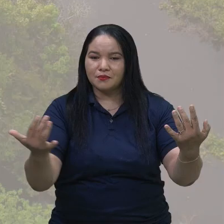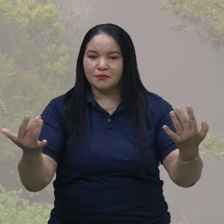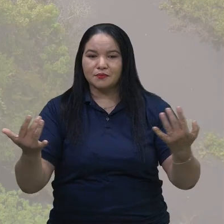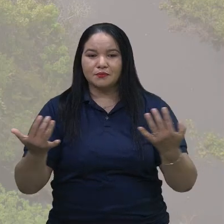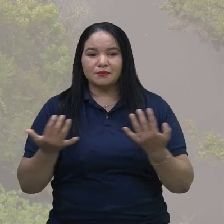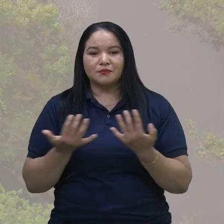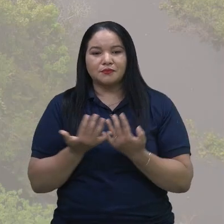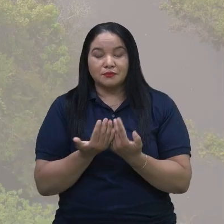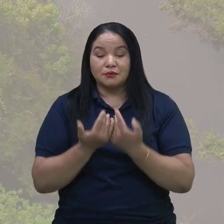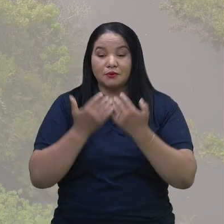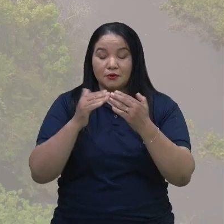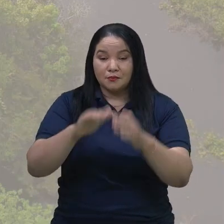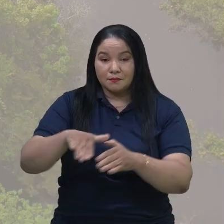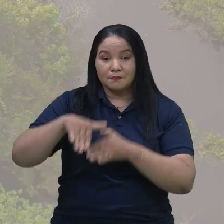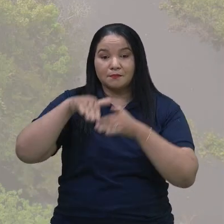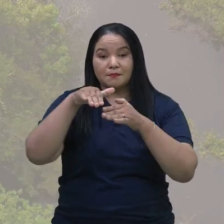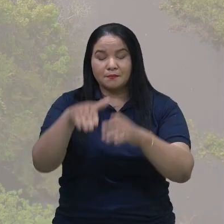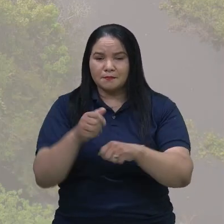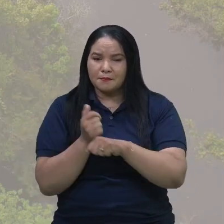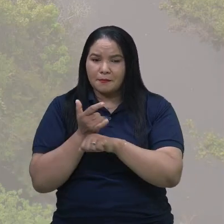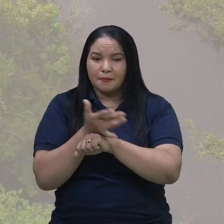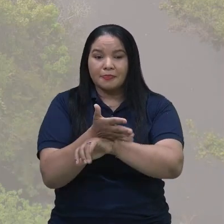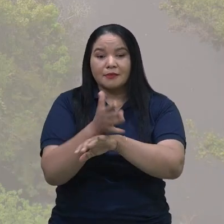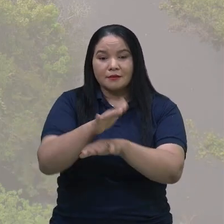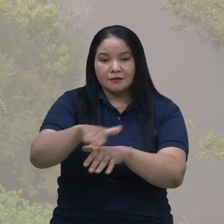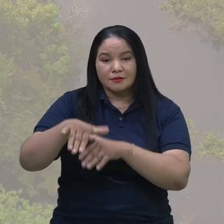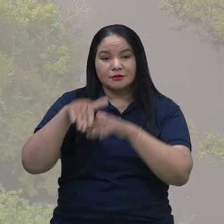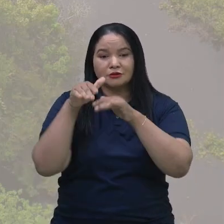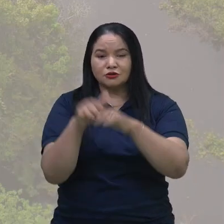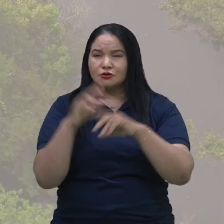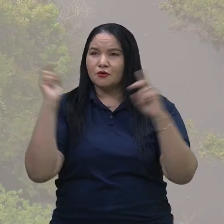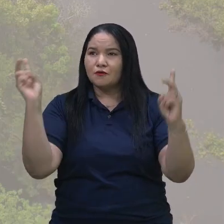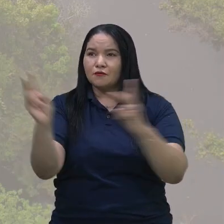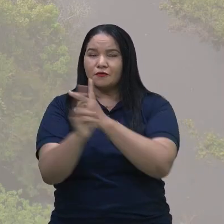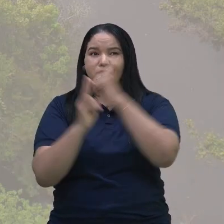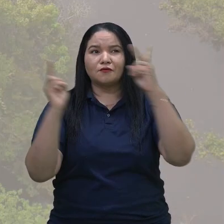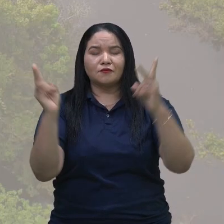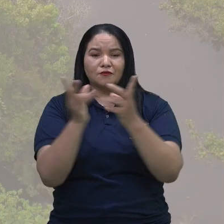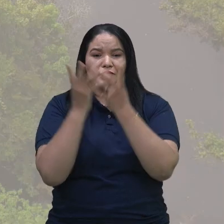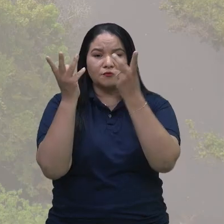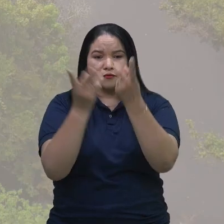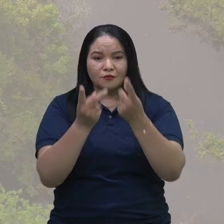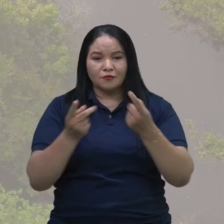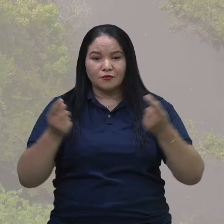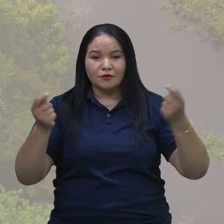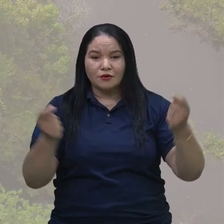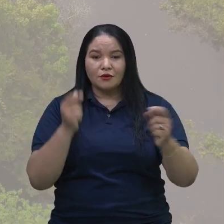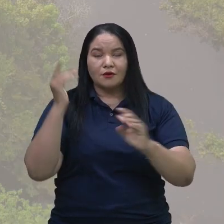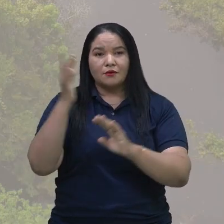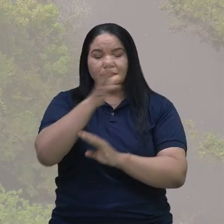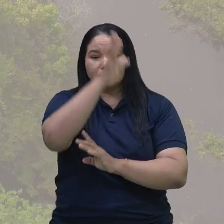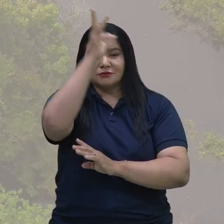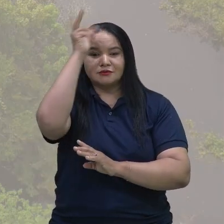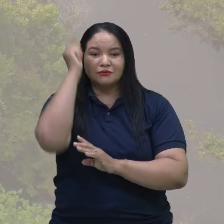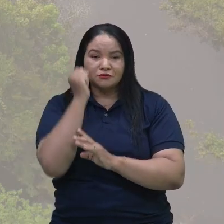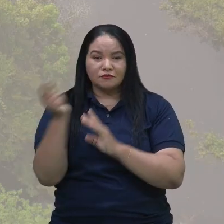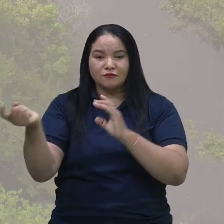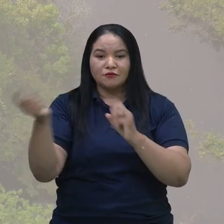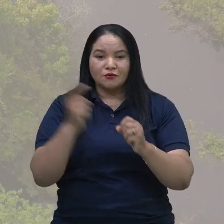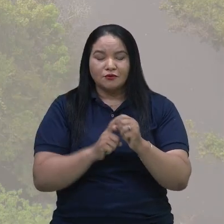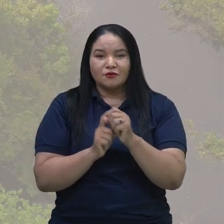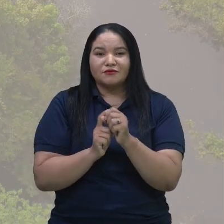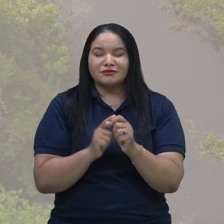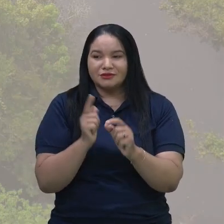O remo corta o luar e o vento começa a zunir. O Amazonas é de voltar pra quem